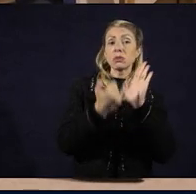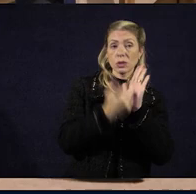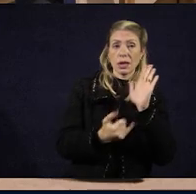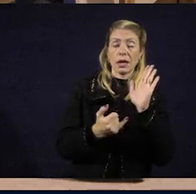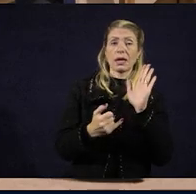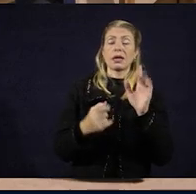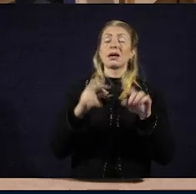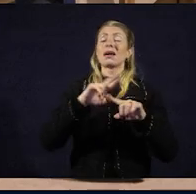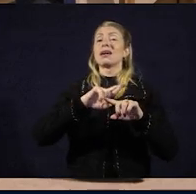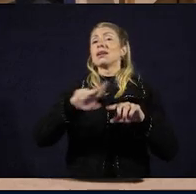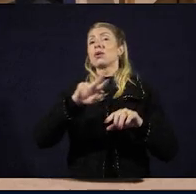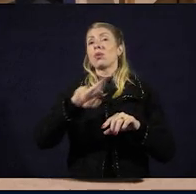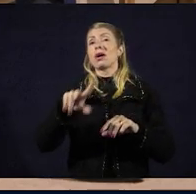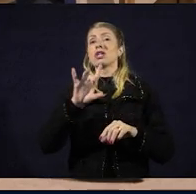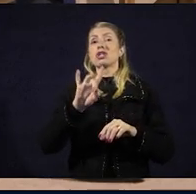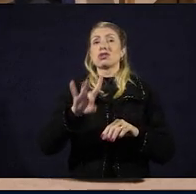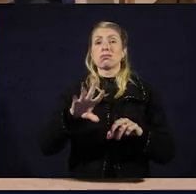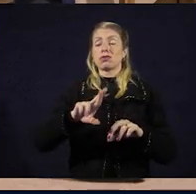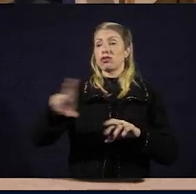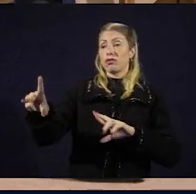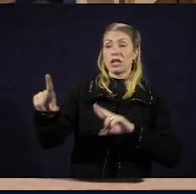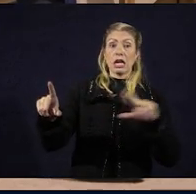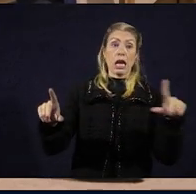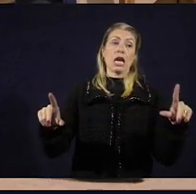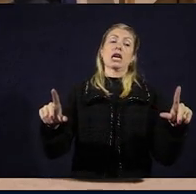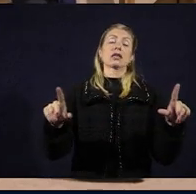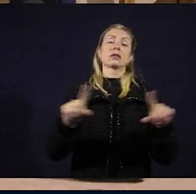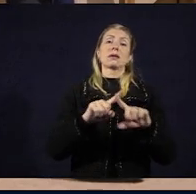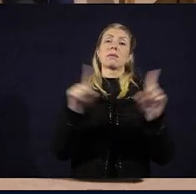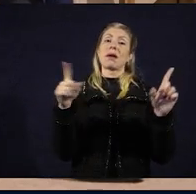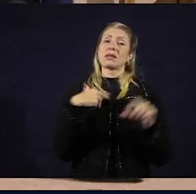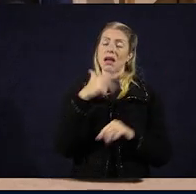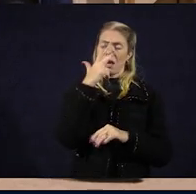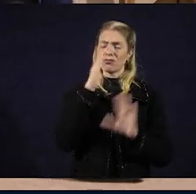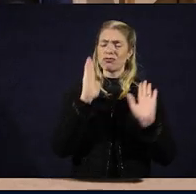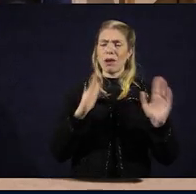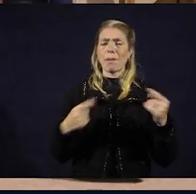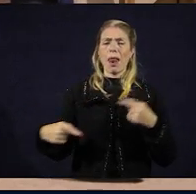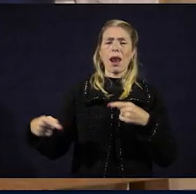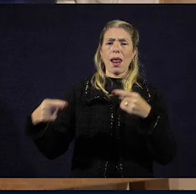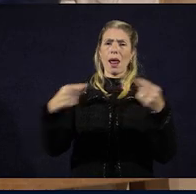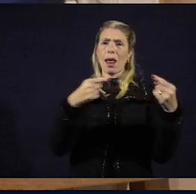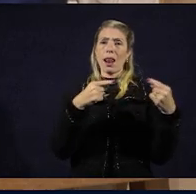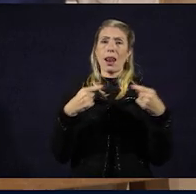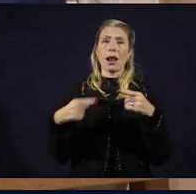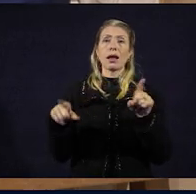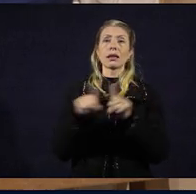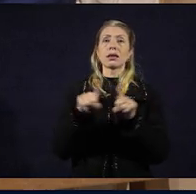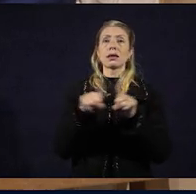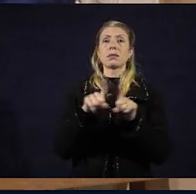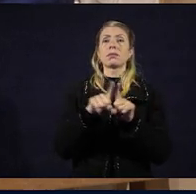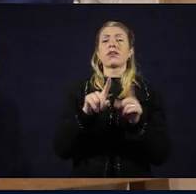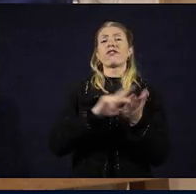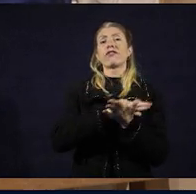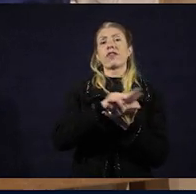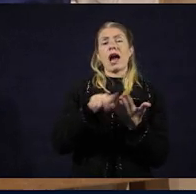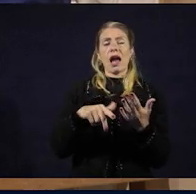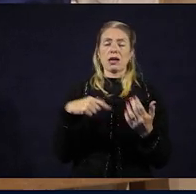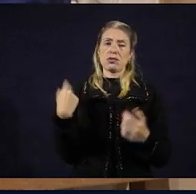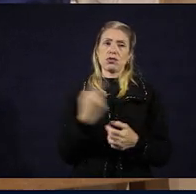tributária tão diferente assim uma da outra né Eu acho que foi extensamente debatida por todos nós e vários que estão aqui na sala